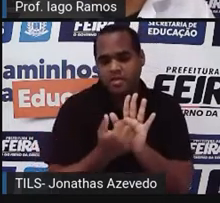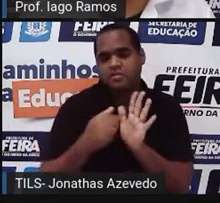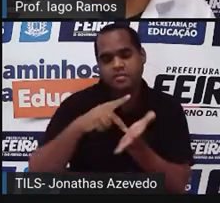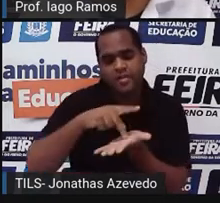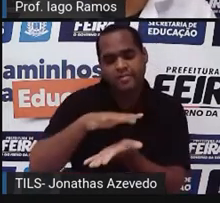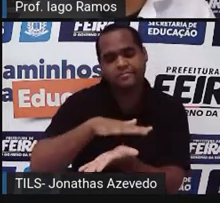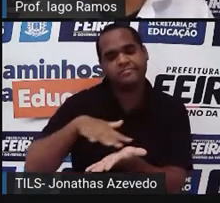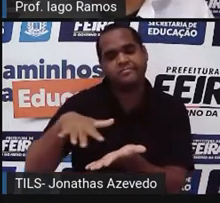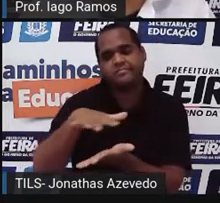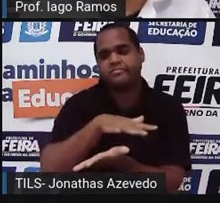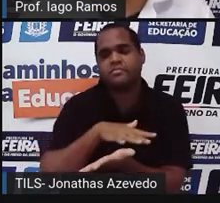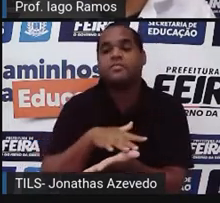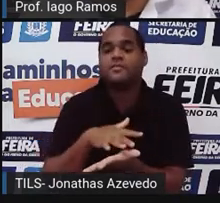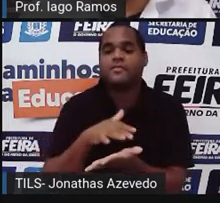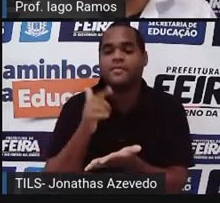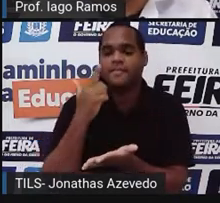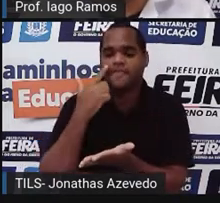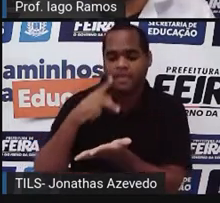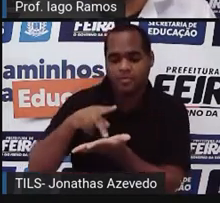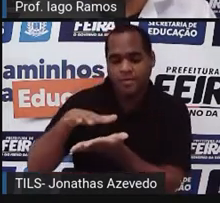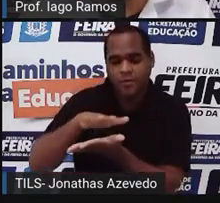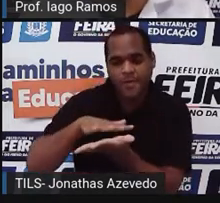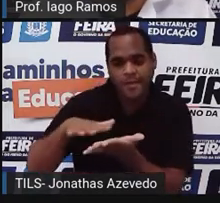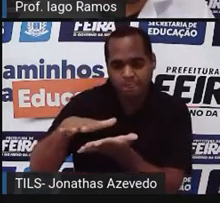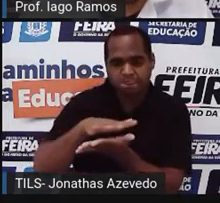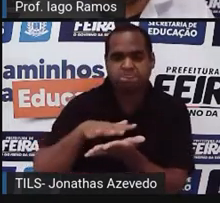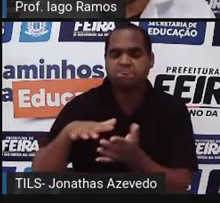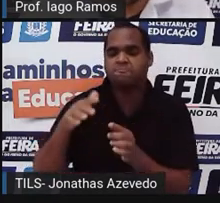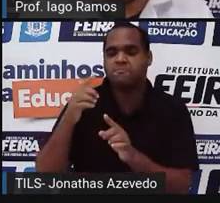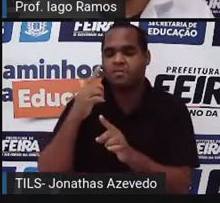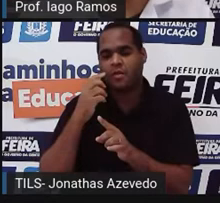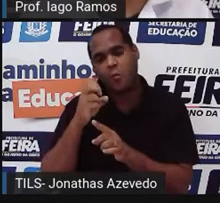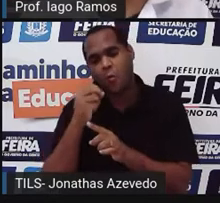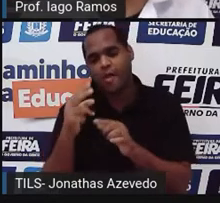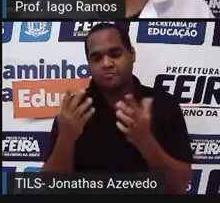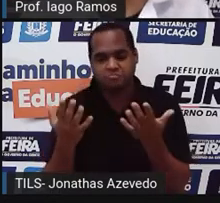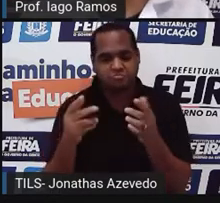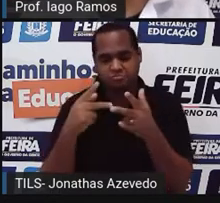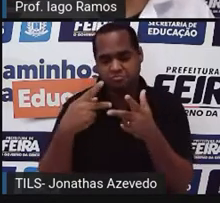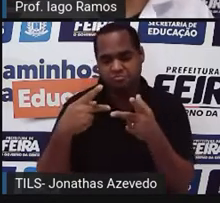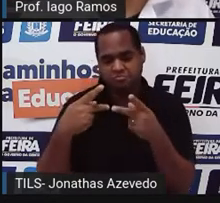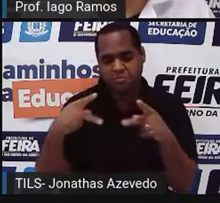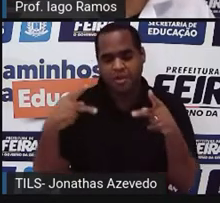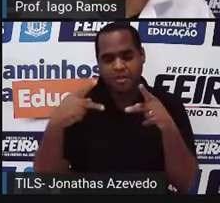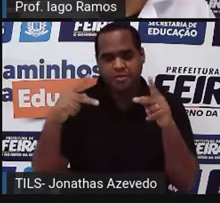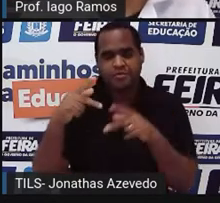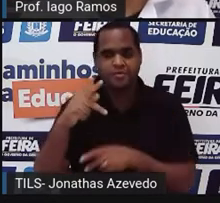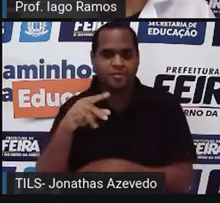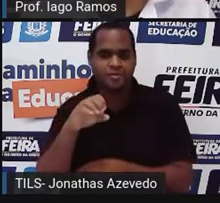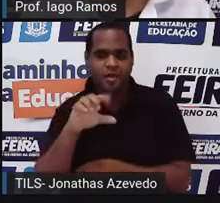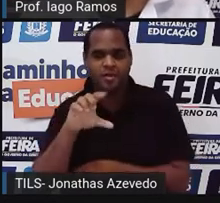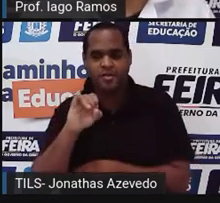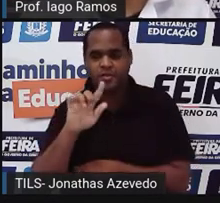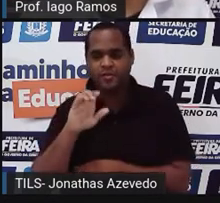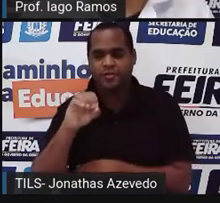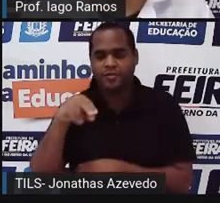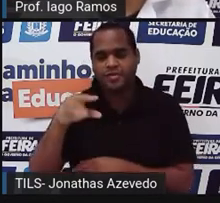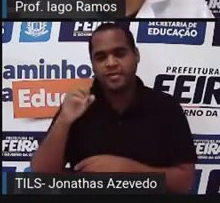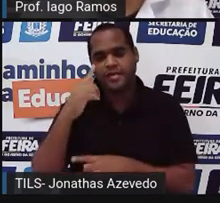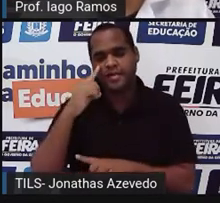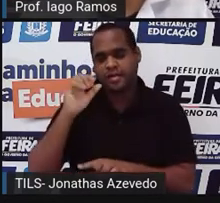gente pega figuras geométricas planas ou polígonos, como queira chamar, e a gente faz